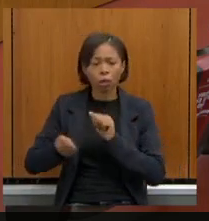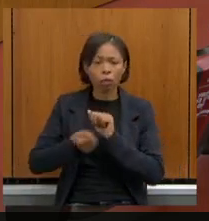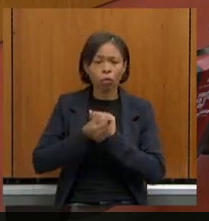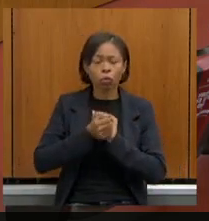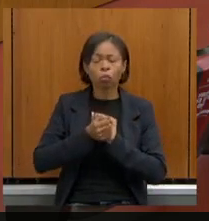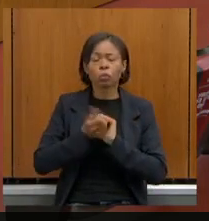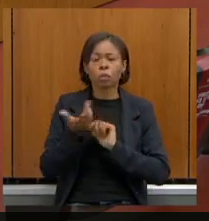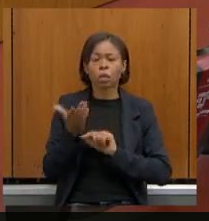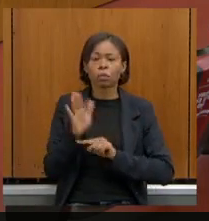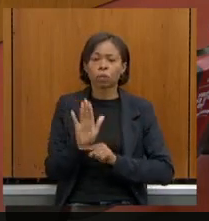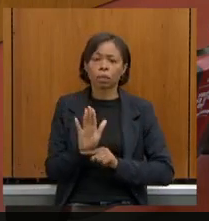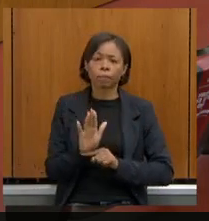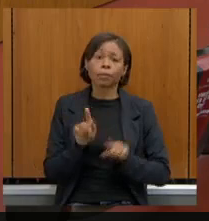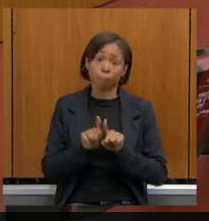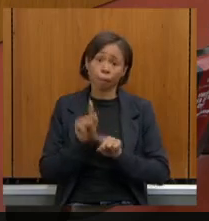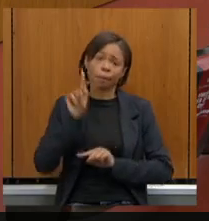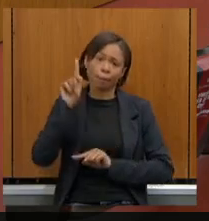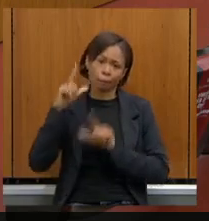também